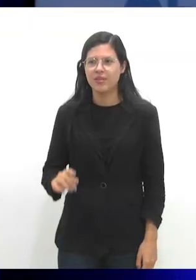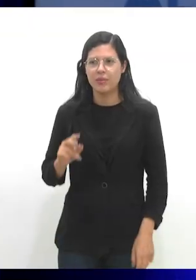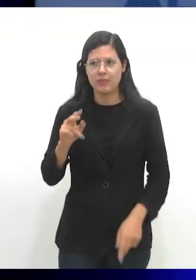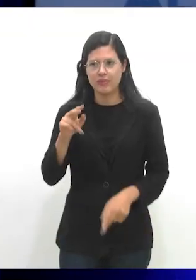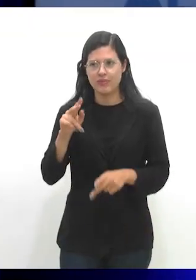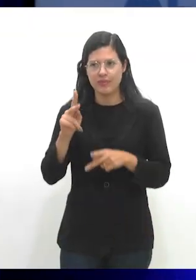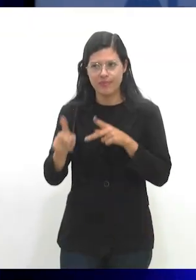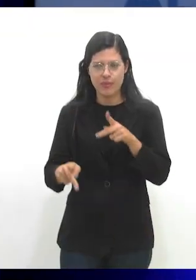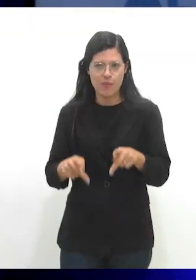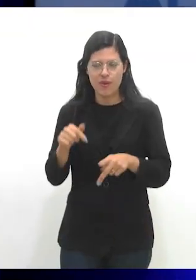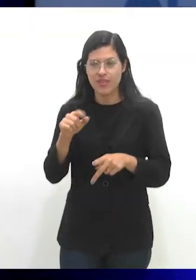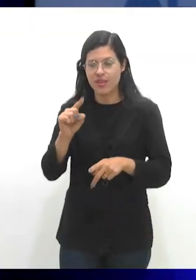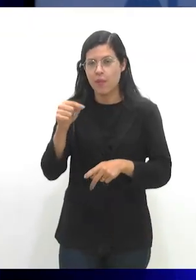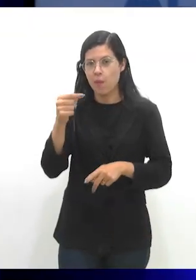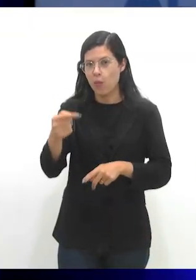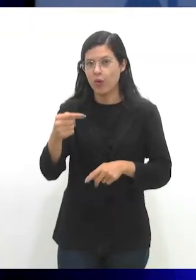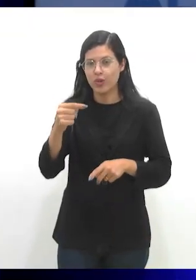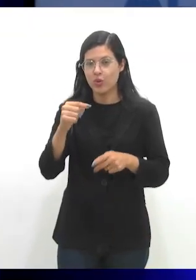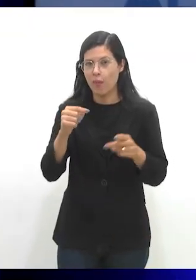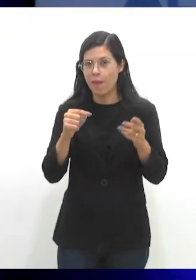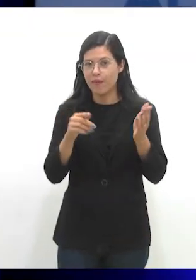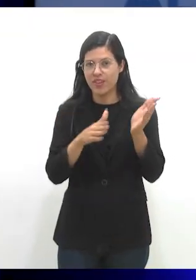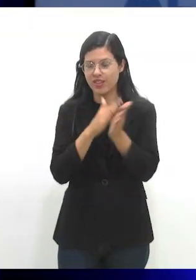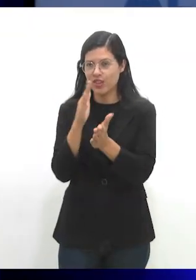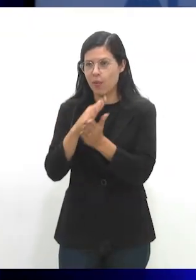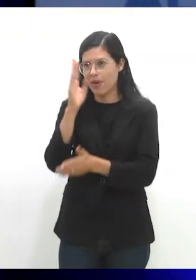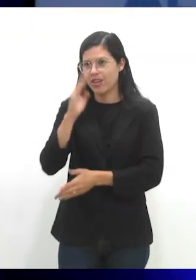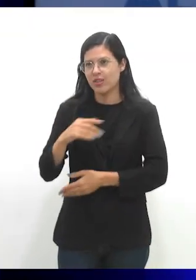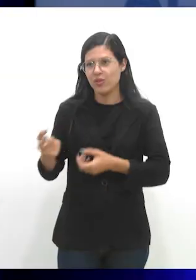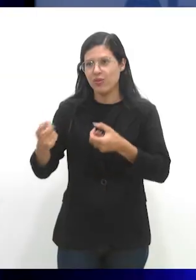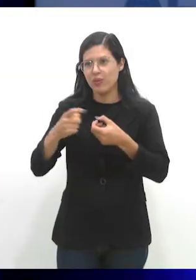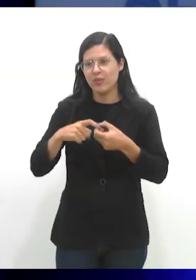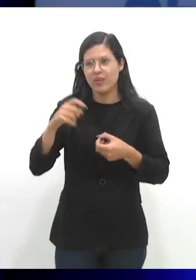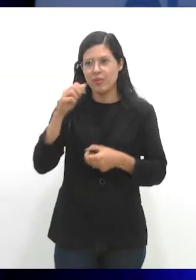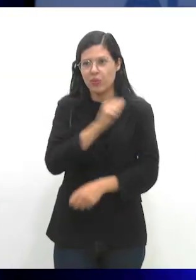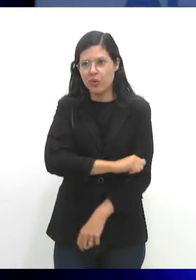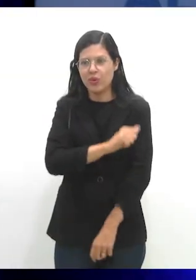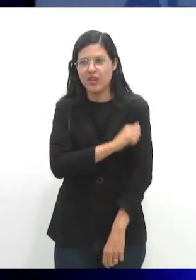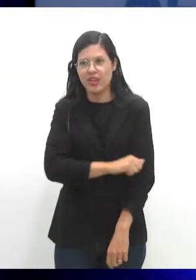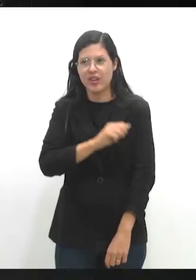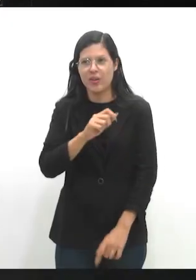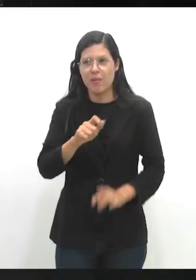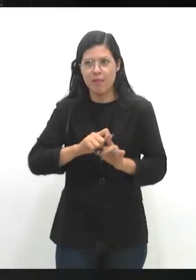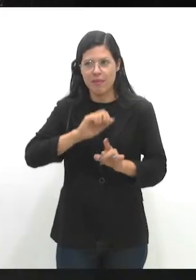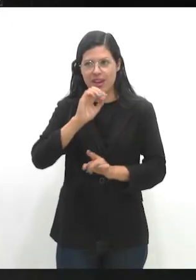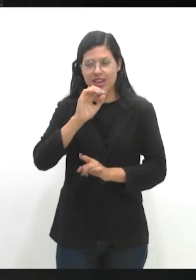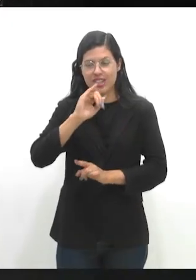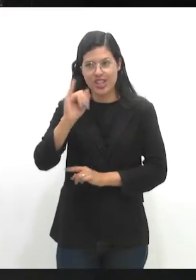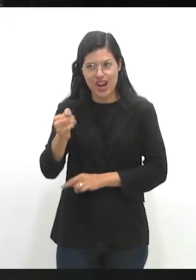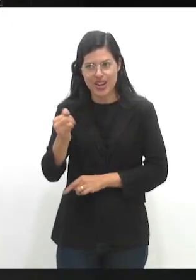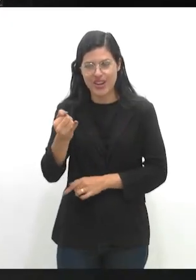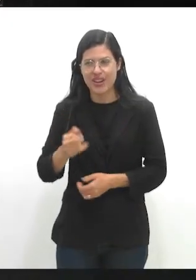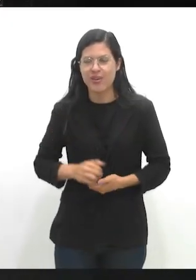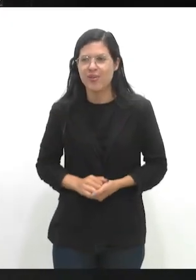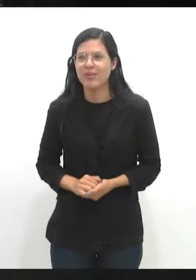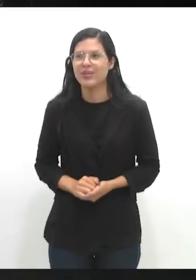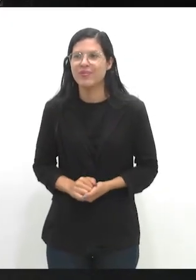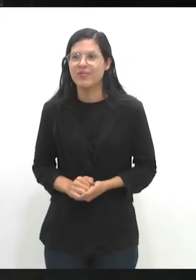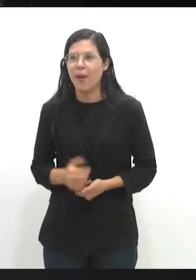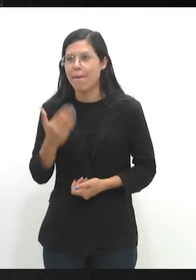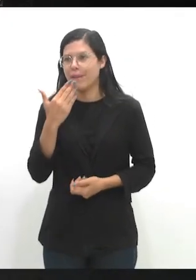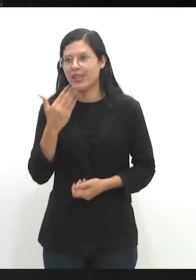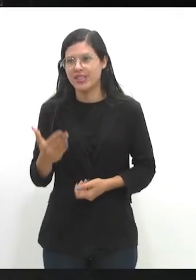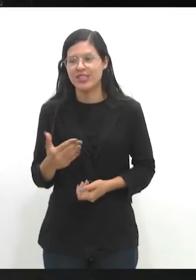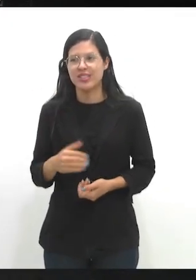vamos seguir para o Brasil inteiro e voltamos para o Rio em janeiro. Olha que maravilha, porque é a pedidos, é uma